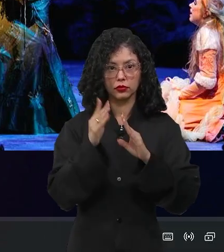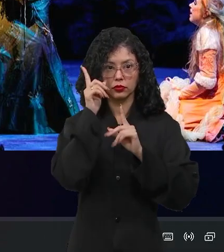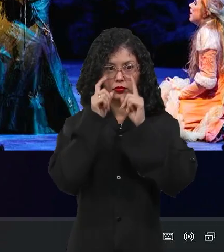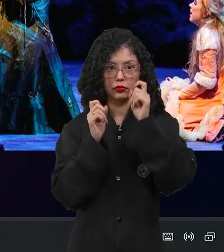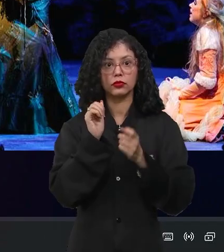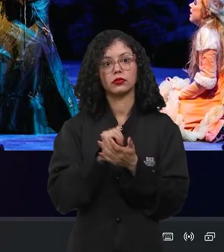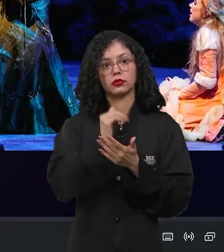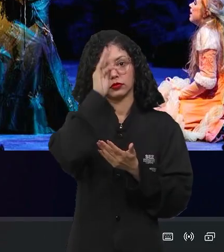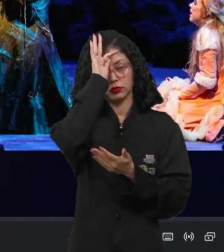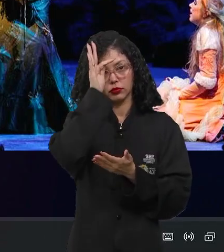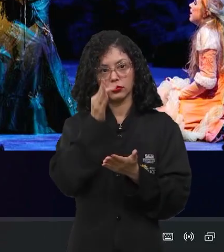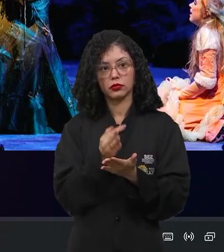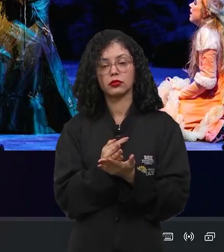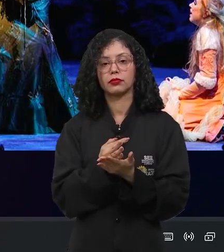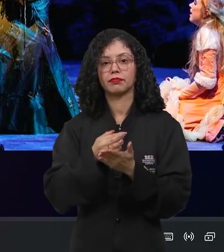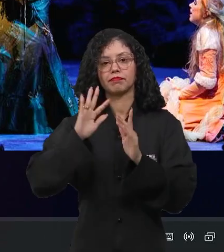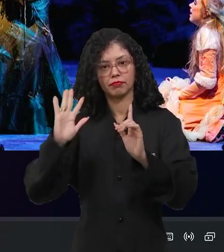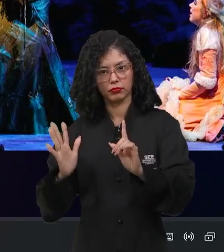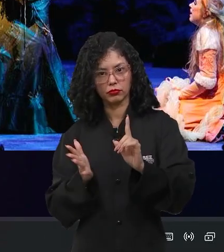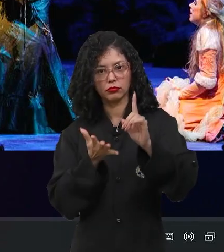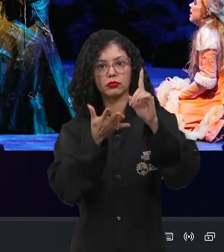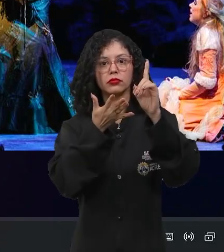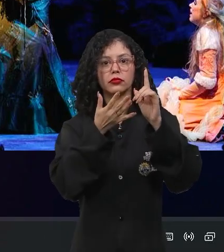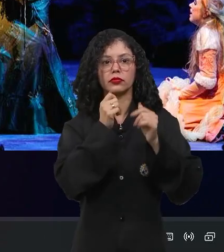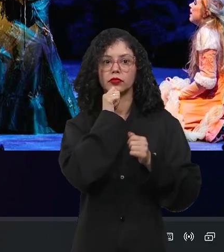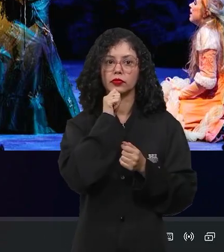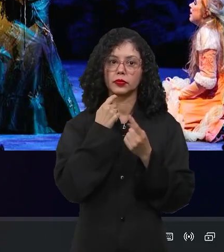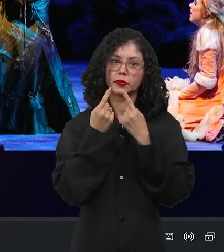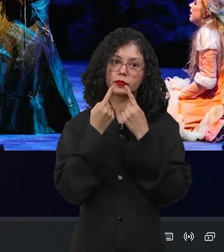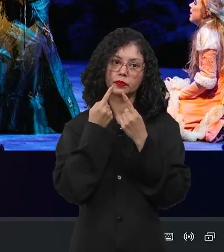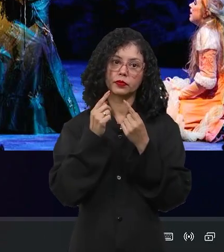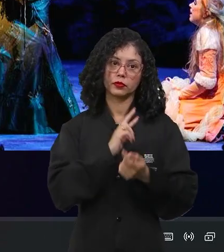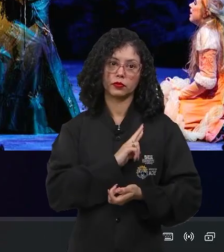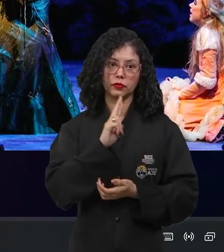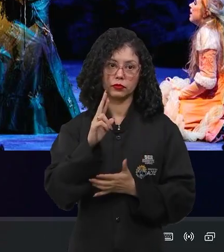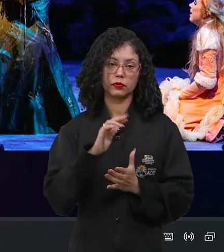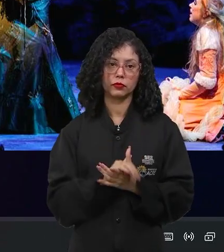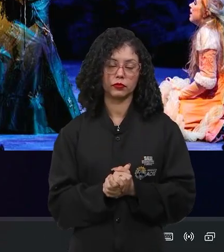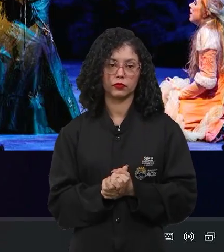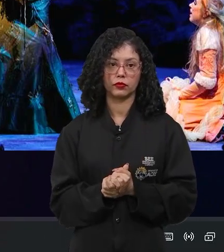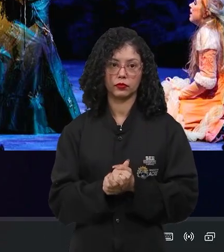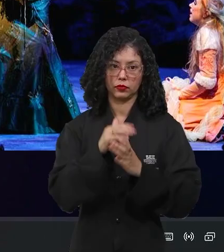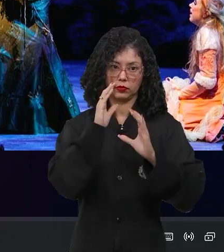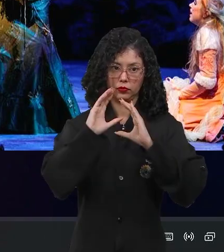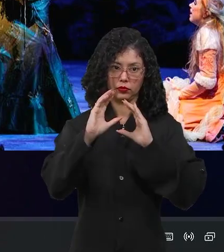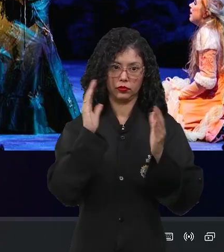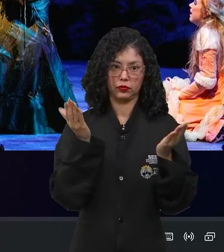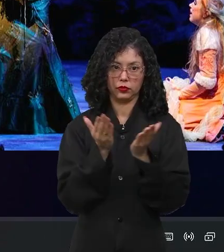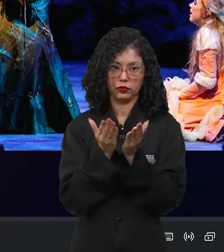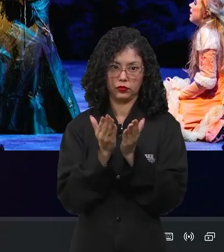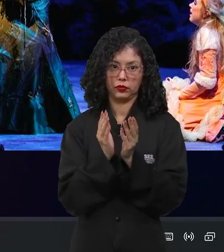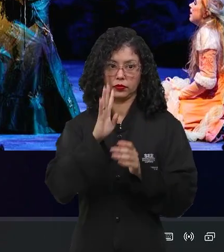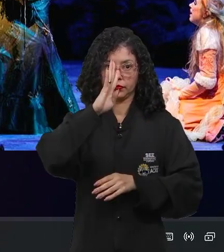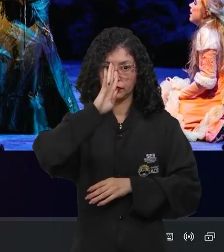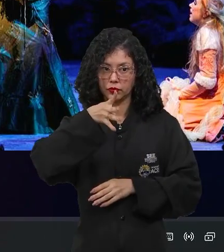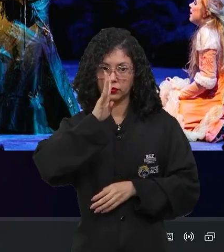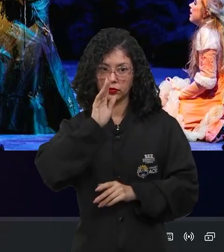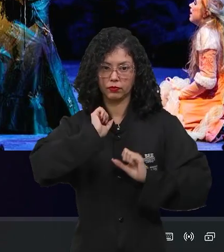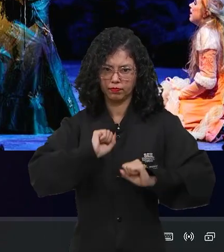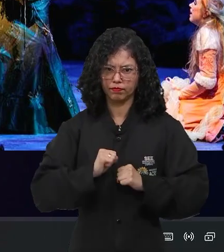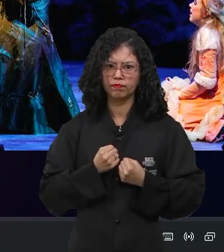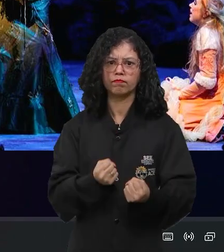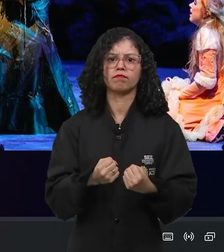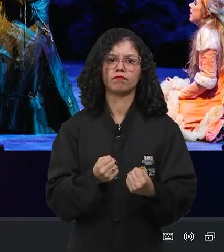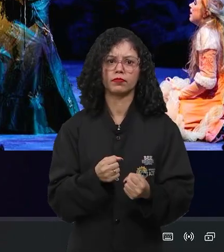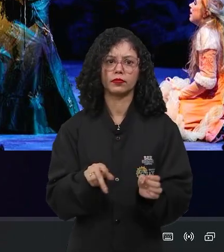expressa fé e devoção, ou seja, esse é o discurso religioso. Uma canção de protesto traz